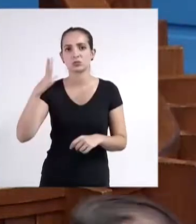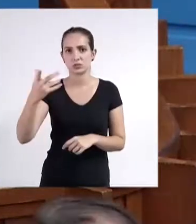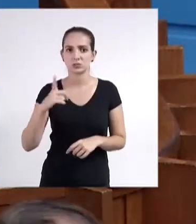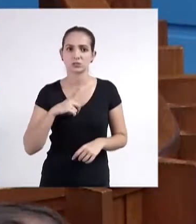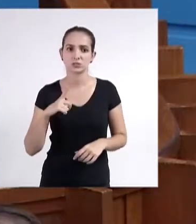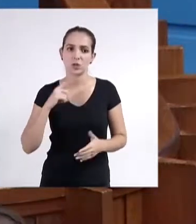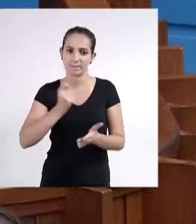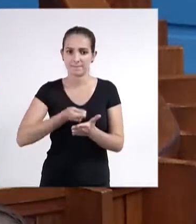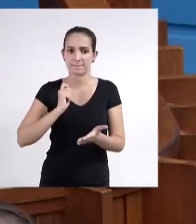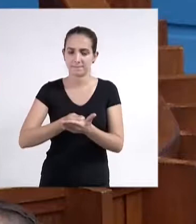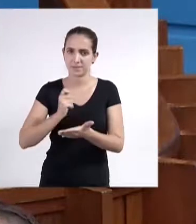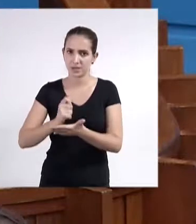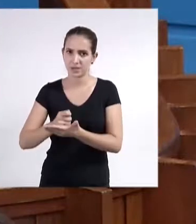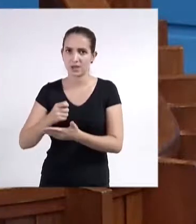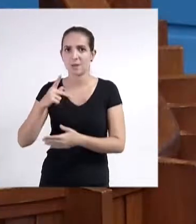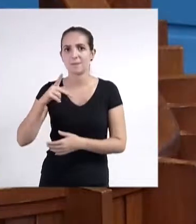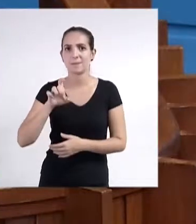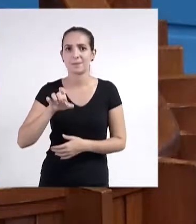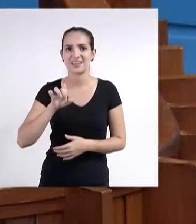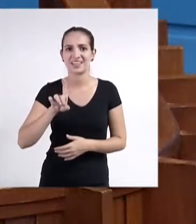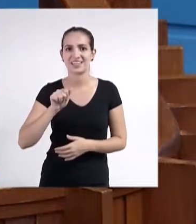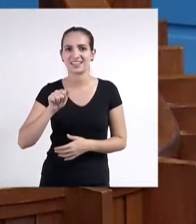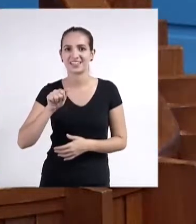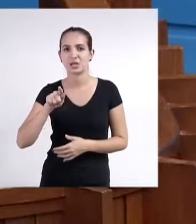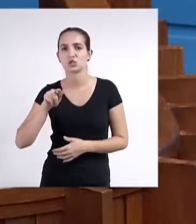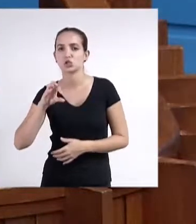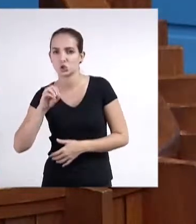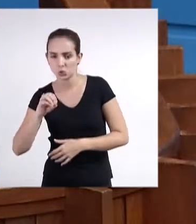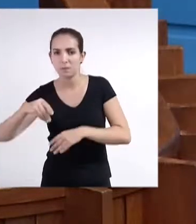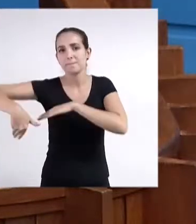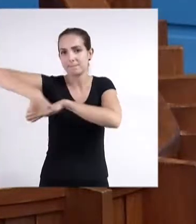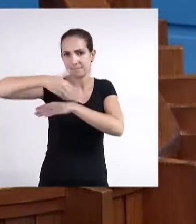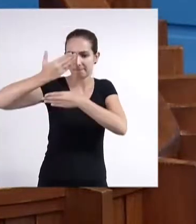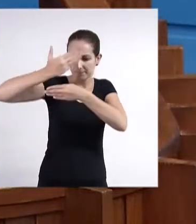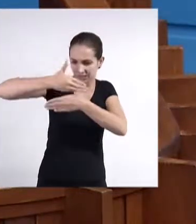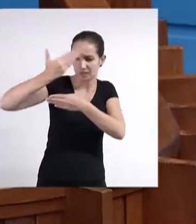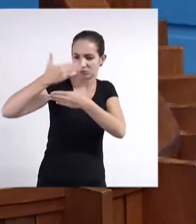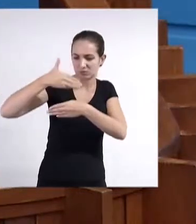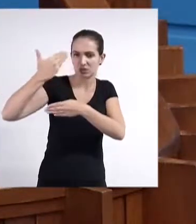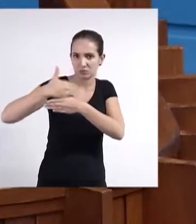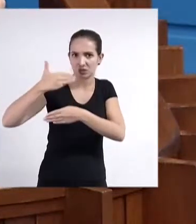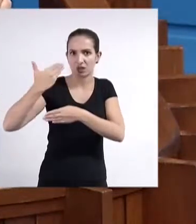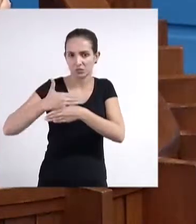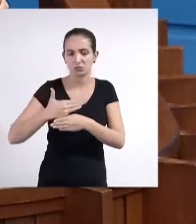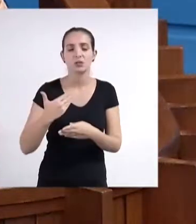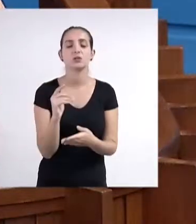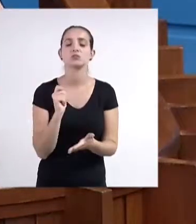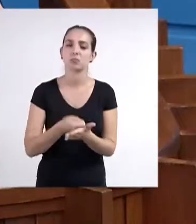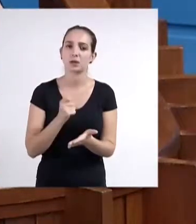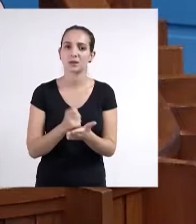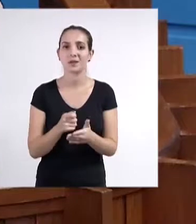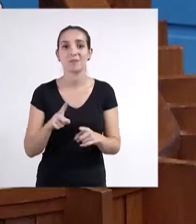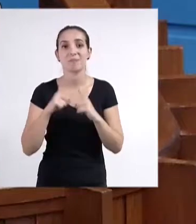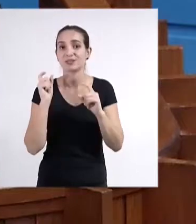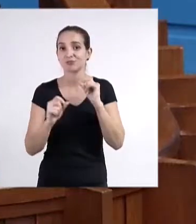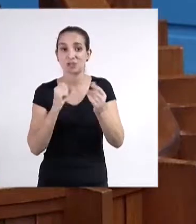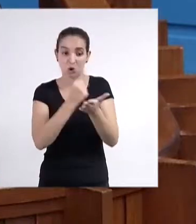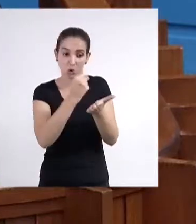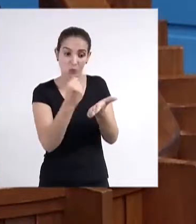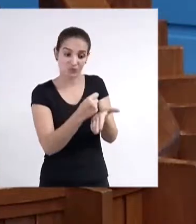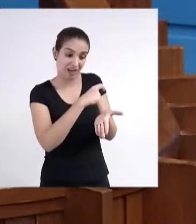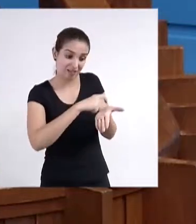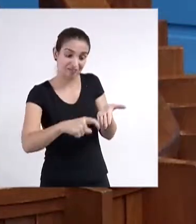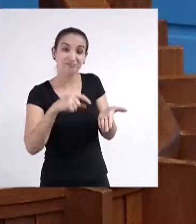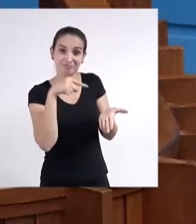cobrança do pedágio continua, mas a prometida duplicação de todo o trecho ficou apenas no papel. Mais grave ainda, depois